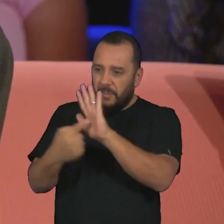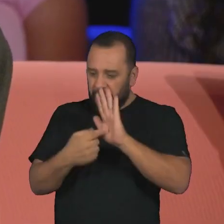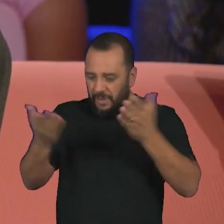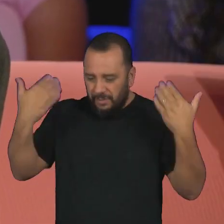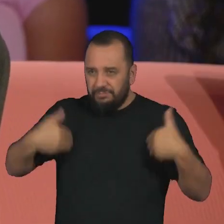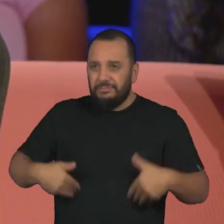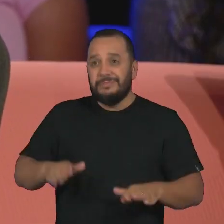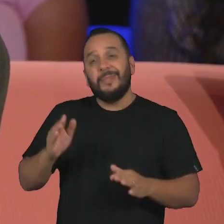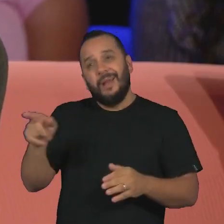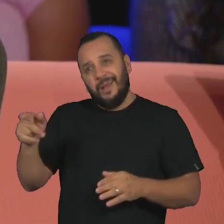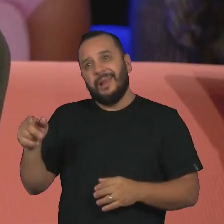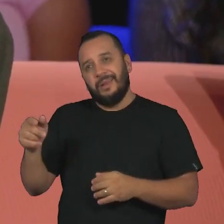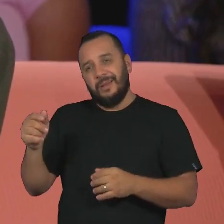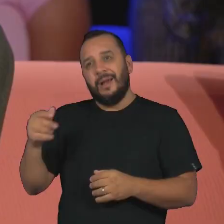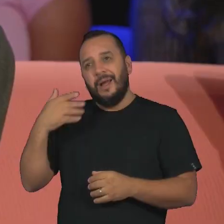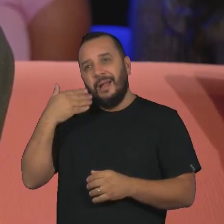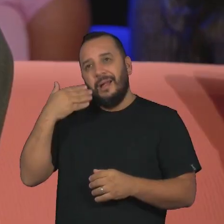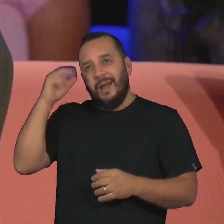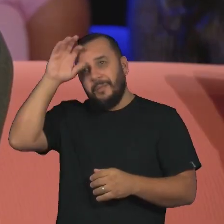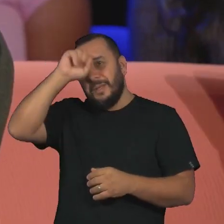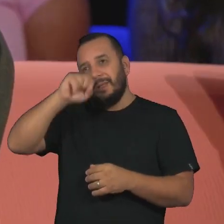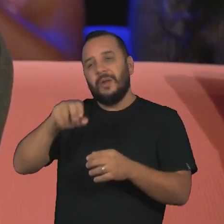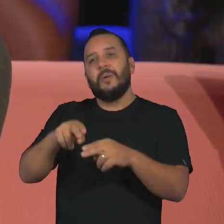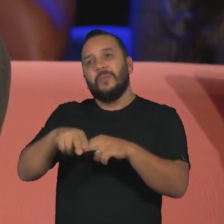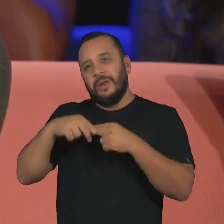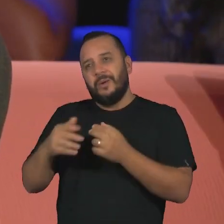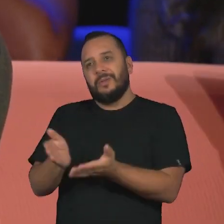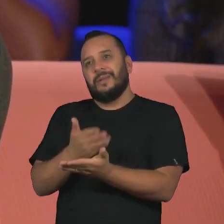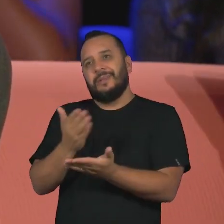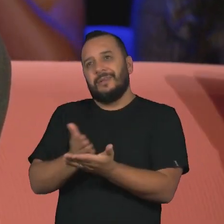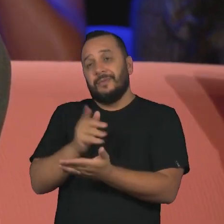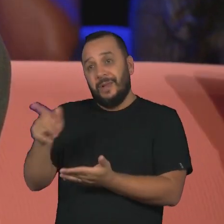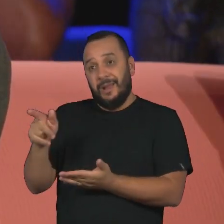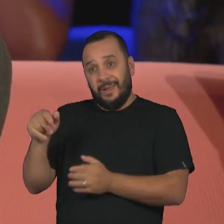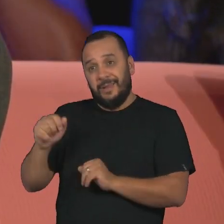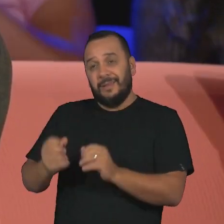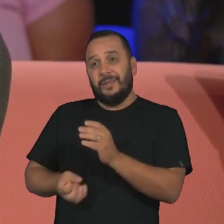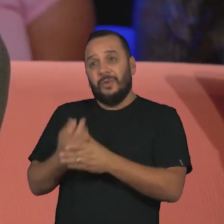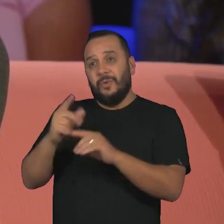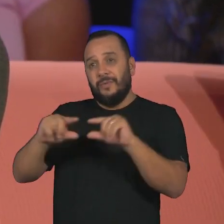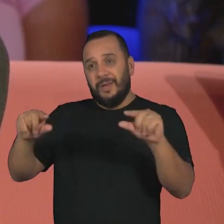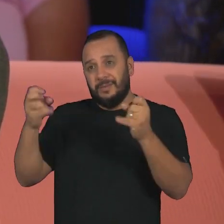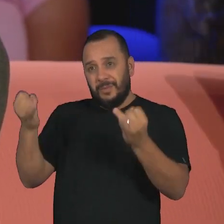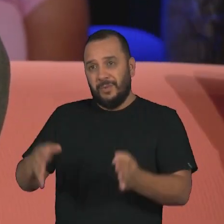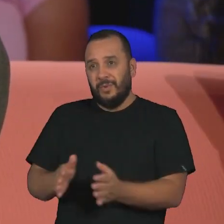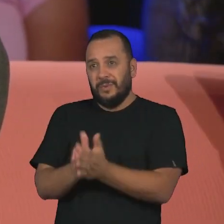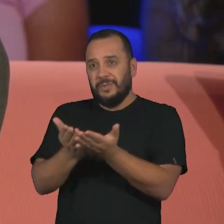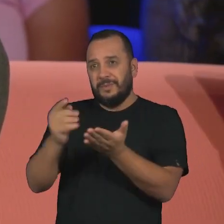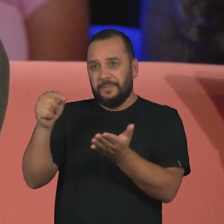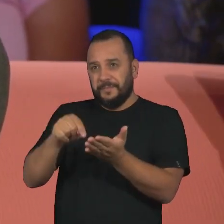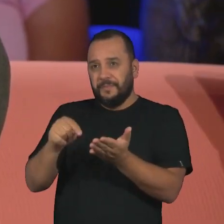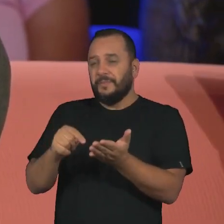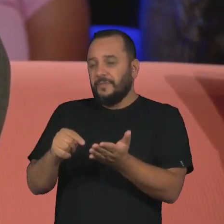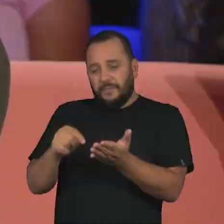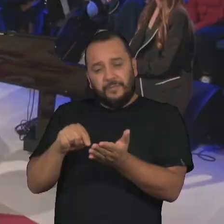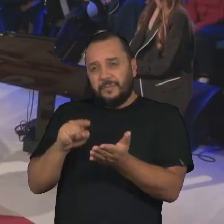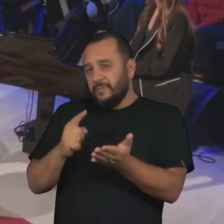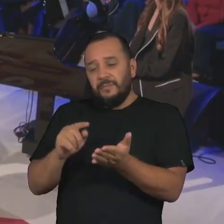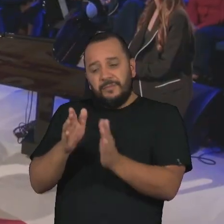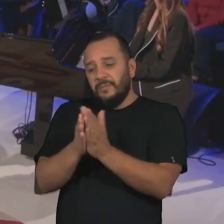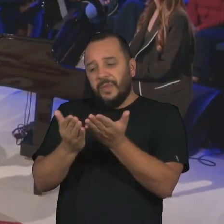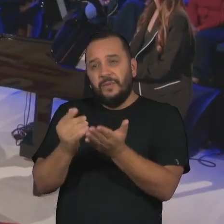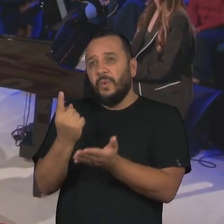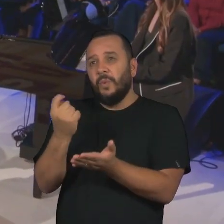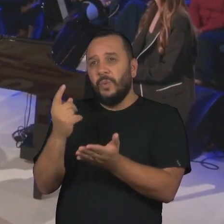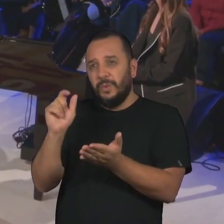dos livros, né? E tem uma frase que eu acho muito bonita, que ela fala, que é assim, os livros são o único lugar no mundo